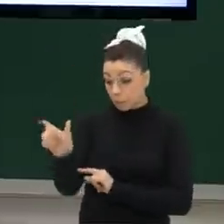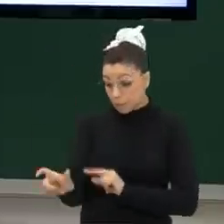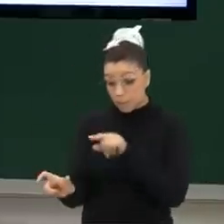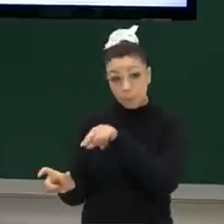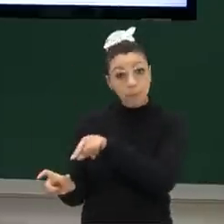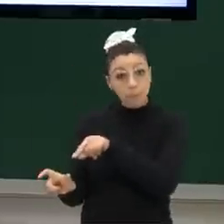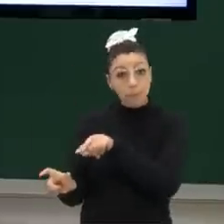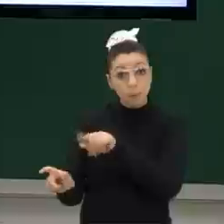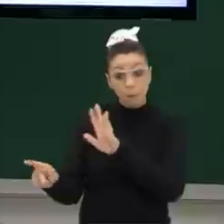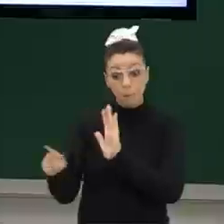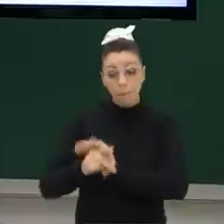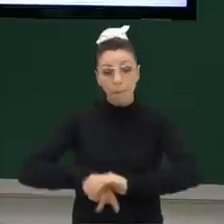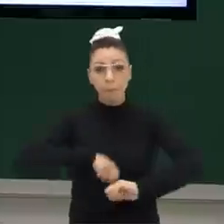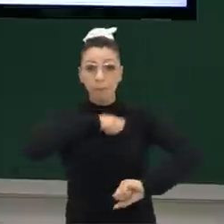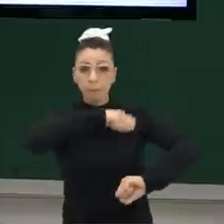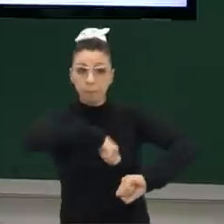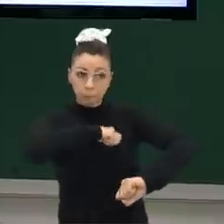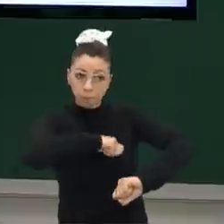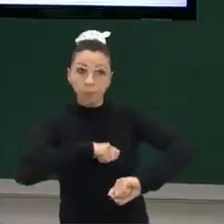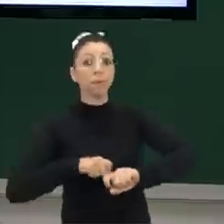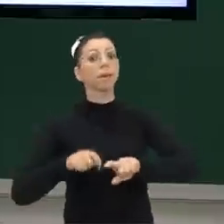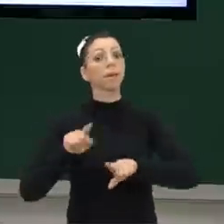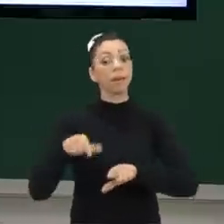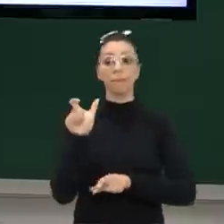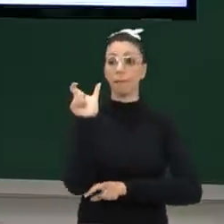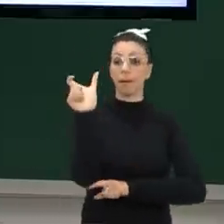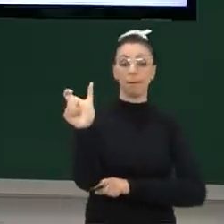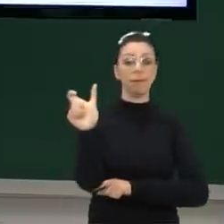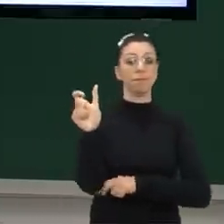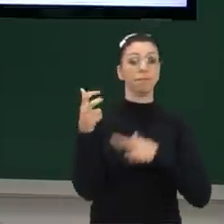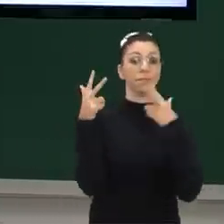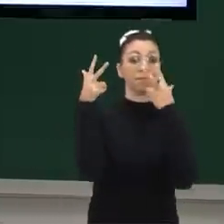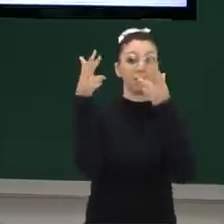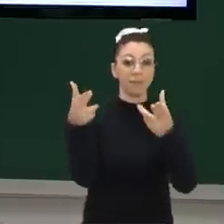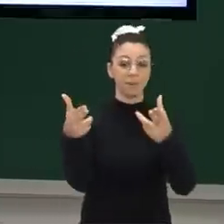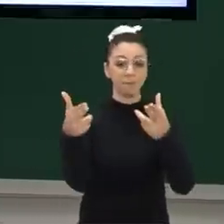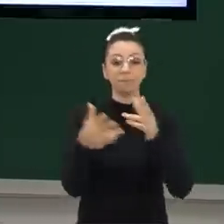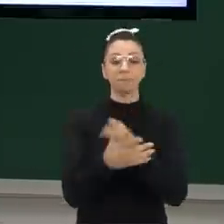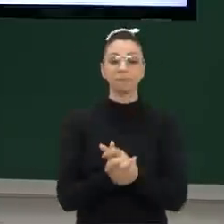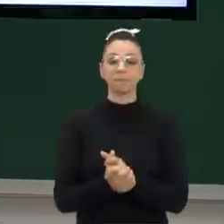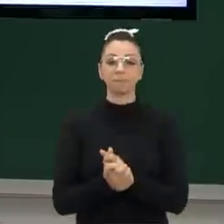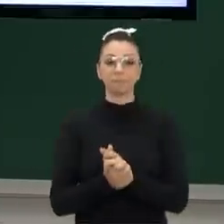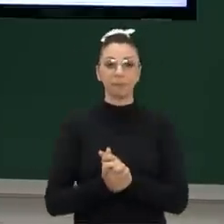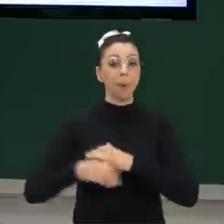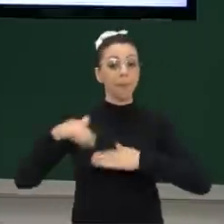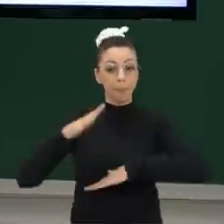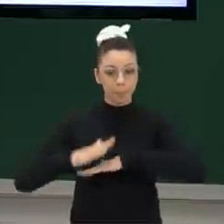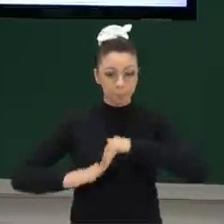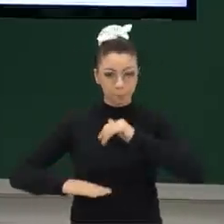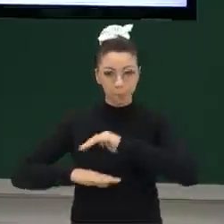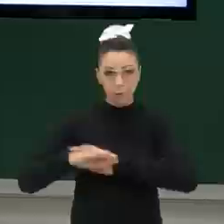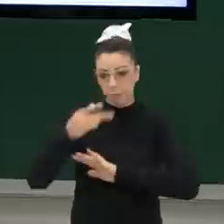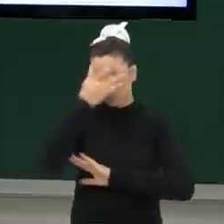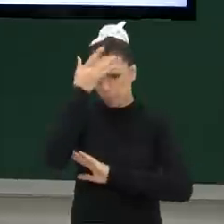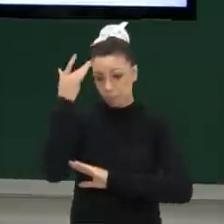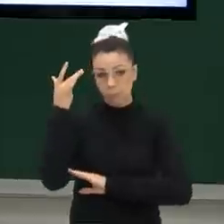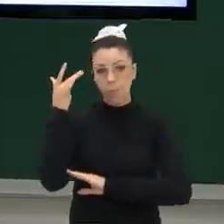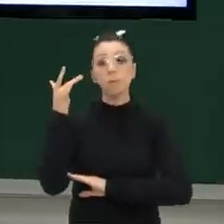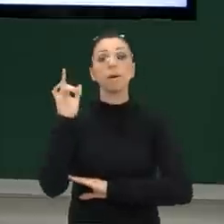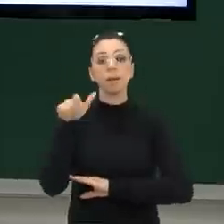interessante? O inglês também tem disso. Às vezes a mesma palavra tem alguns significados parecidos,